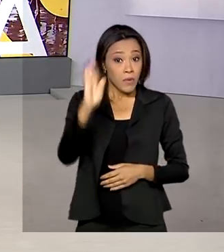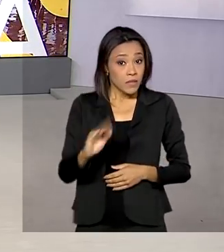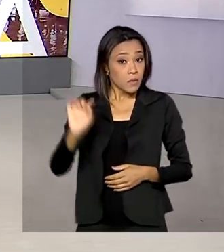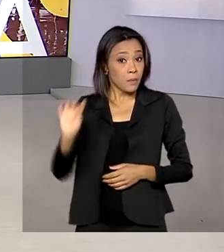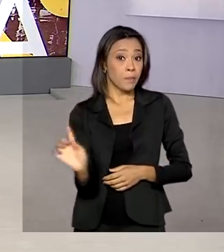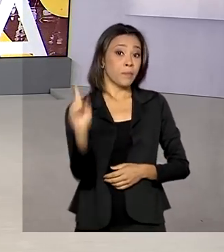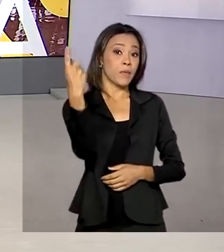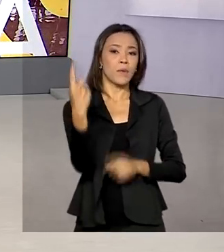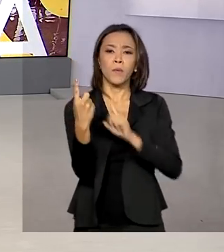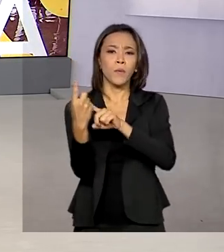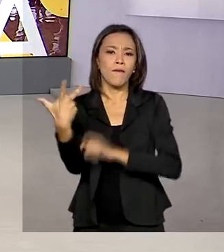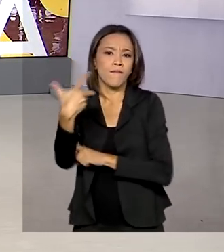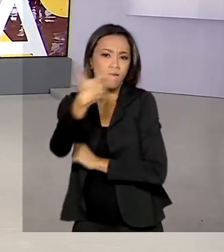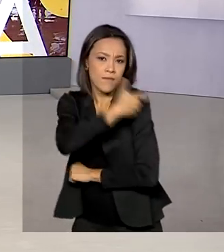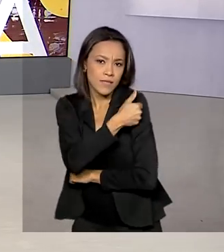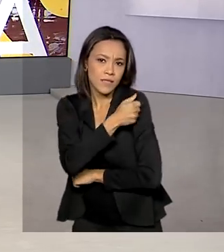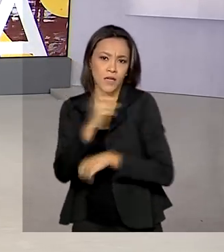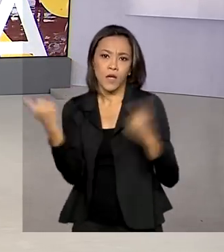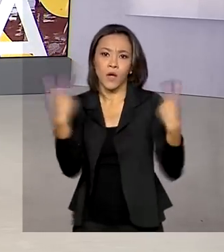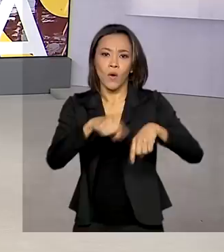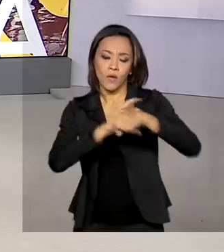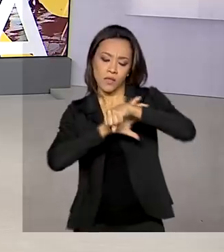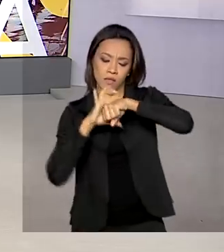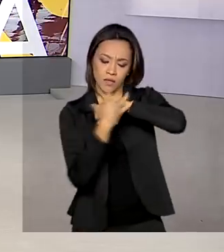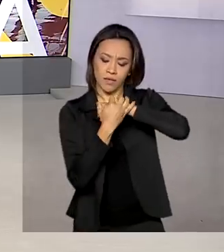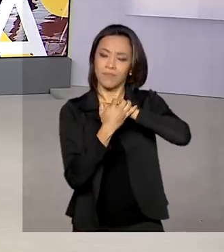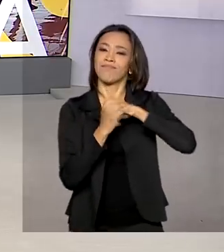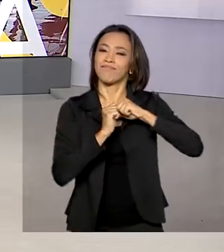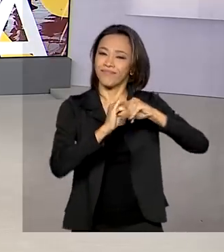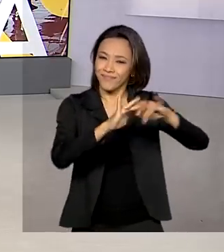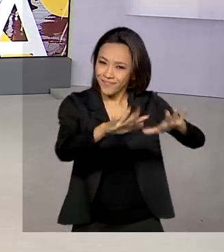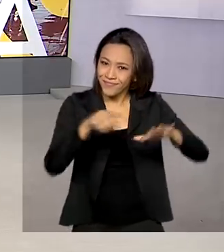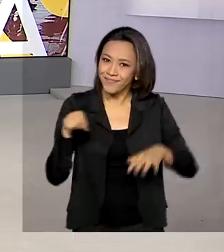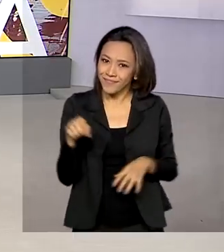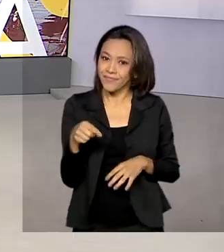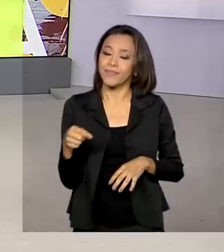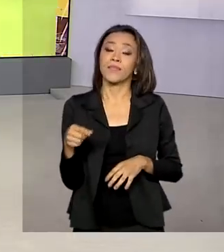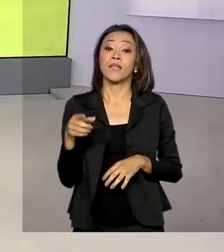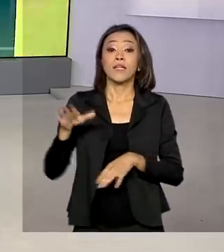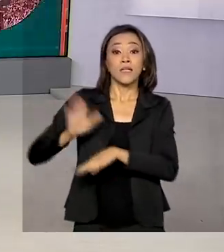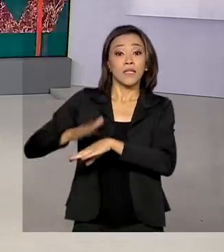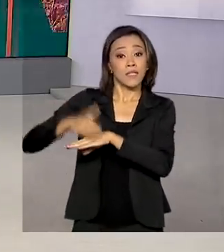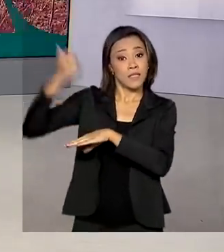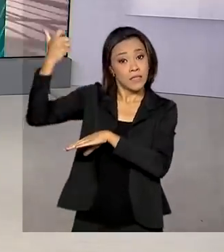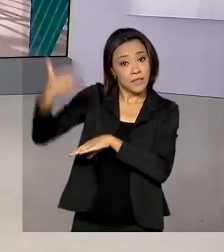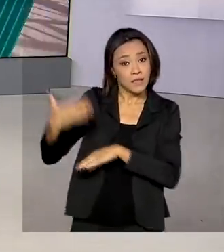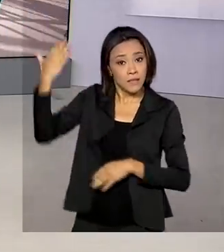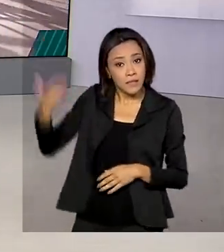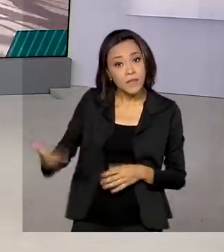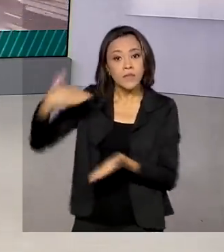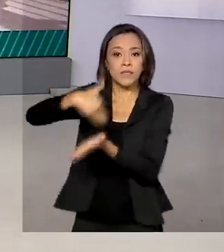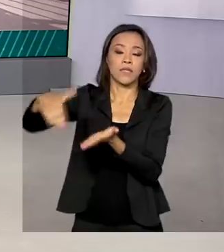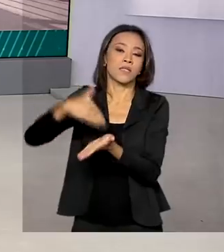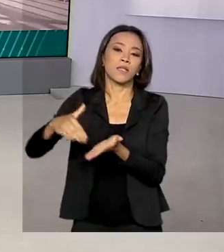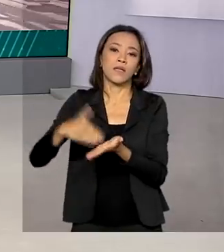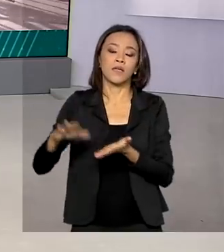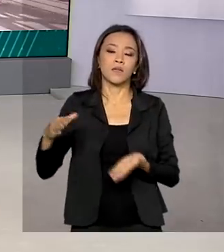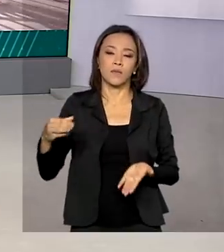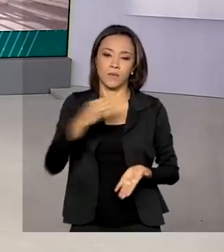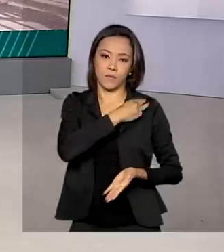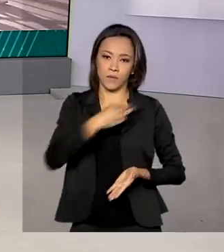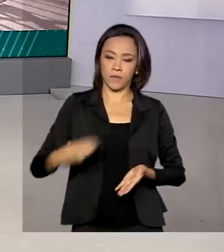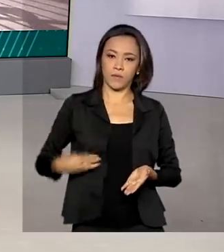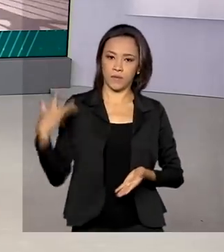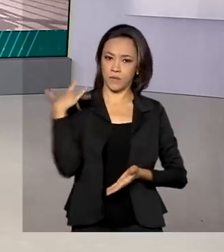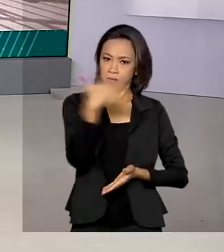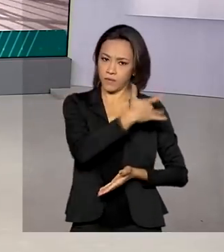contra a Covid-19 que demonstrar eficácia e segurança. Segundo o secretário-executivo do Ministério da Saúde, o governo